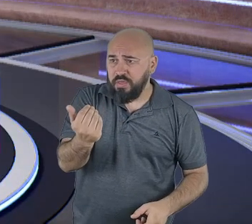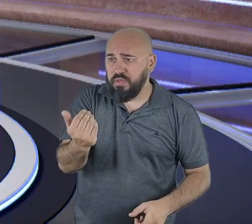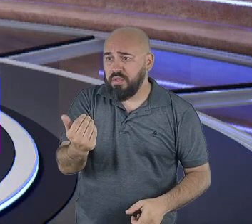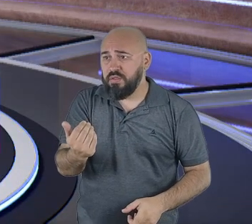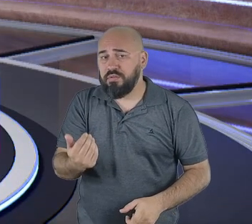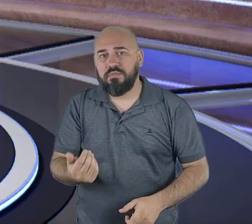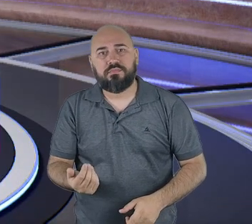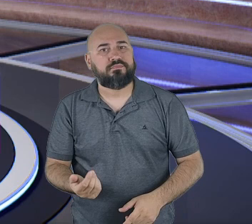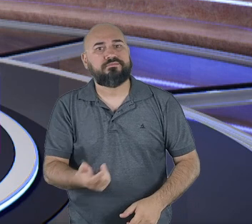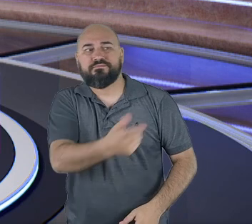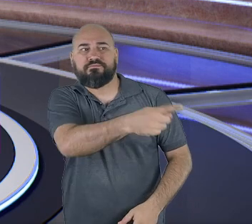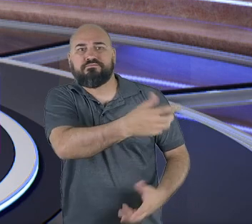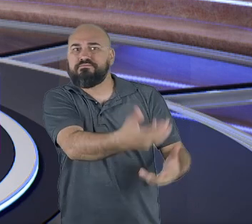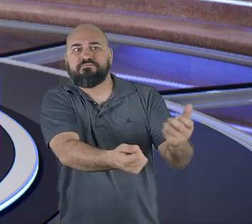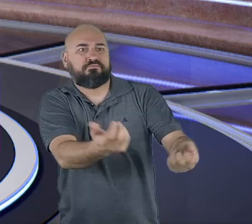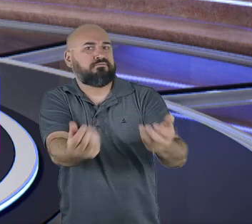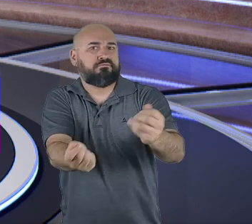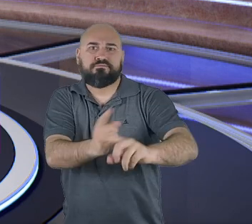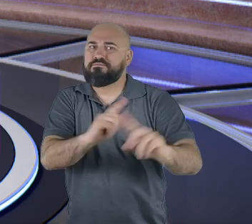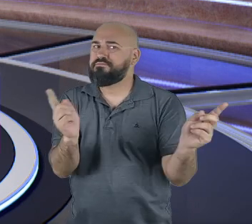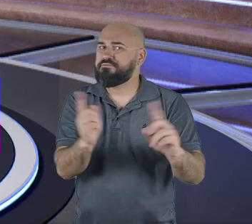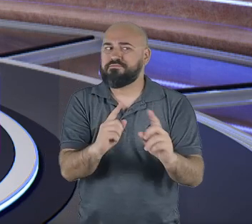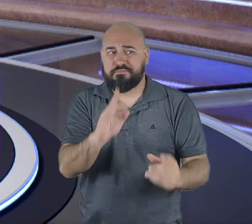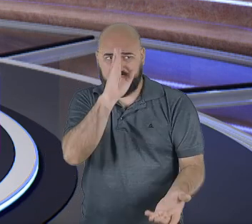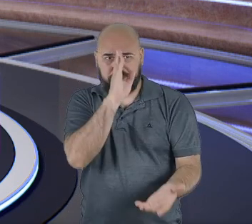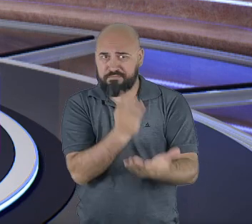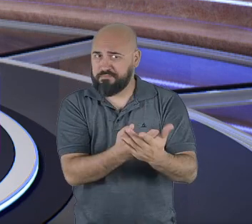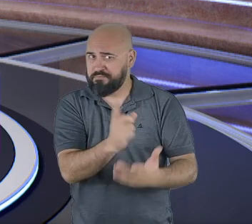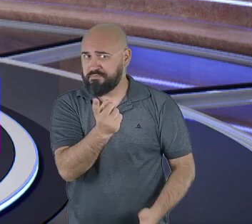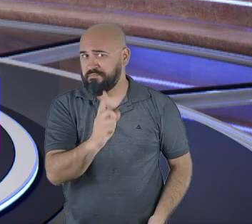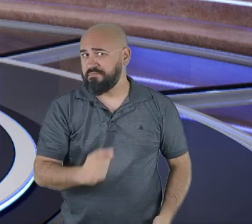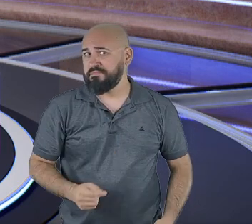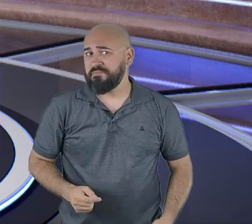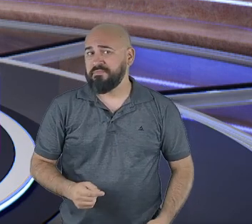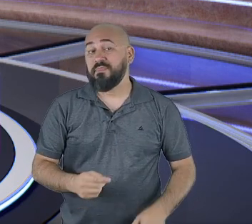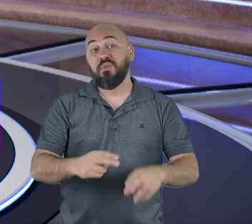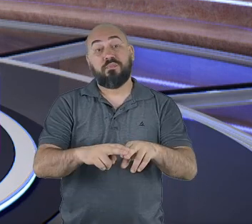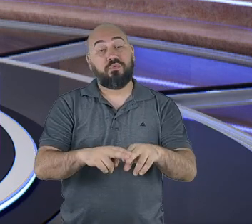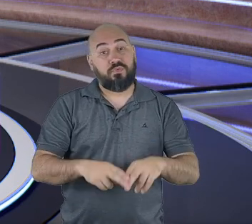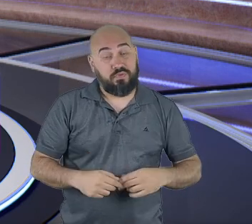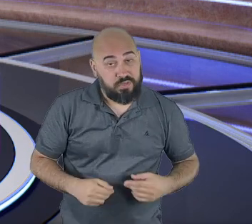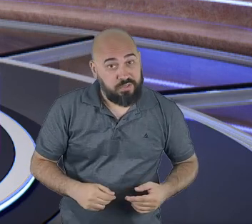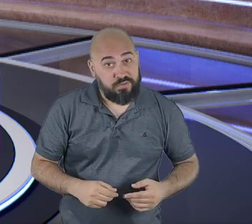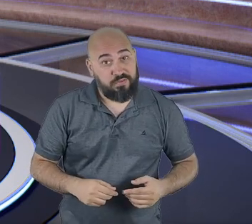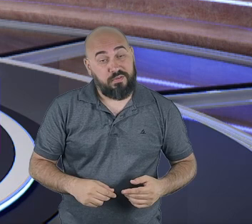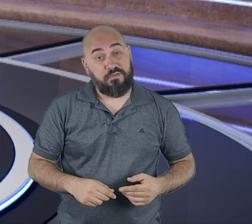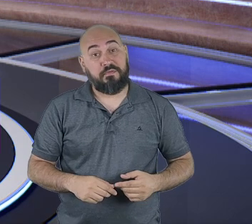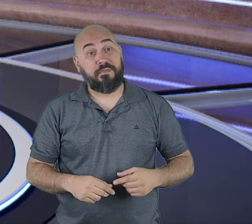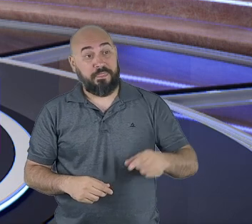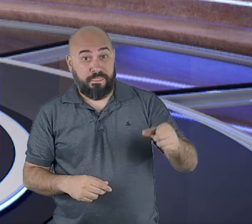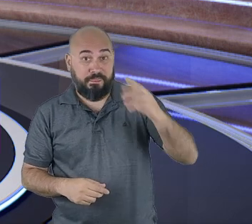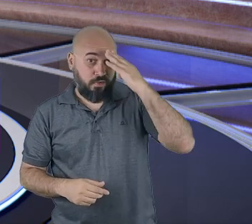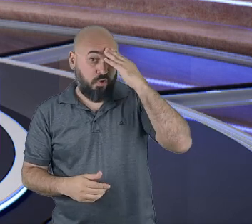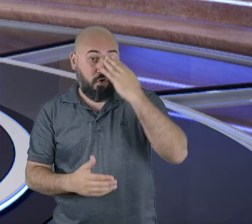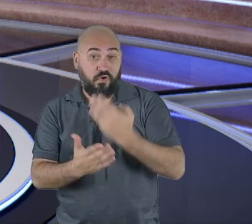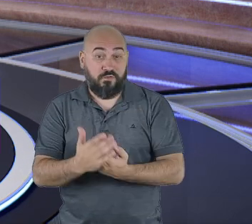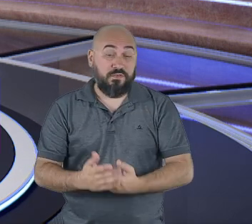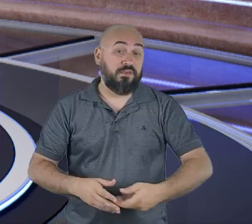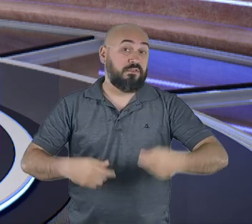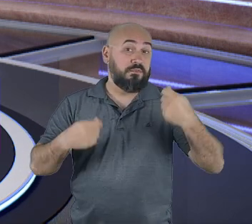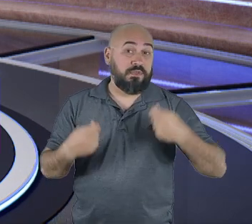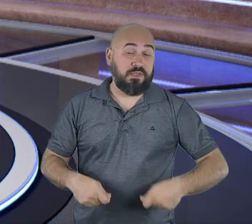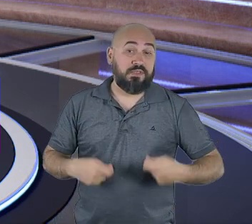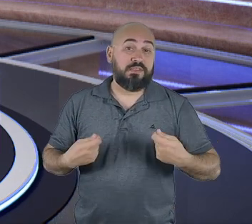confiassem, teriam aceitado atravessar em seus ombros. Nós precisamos dessa forma de fé,